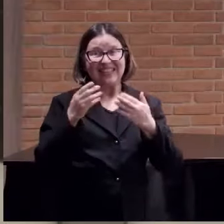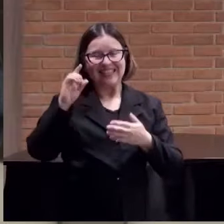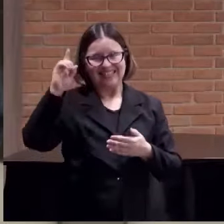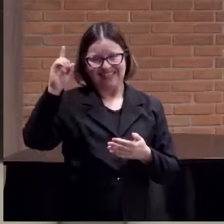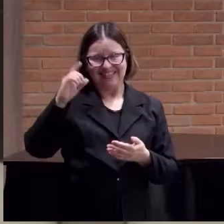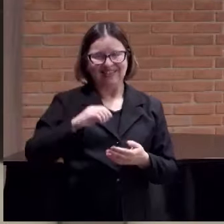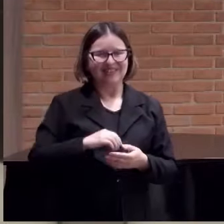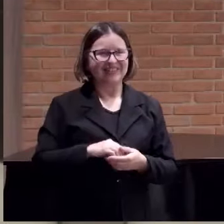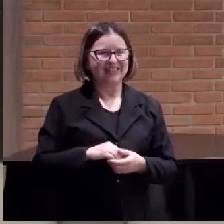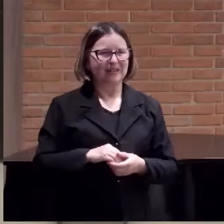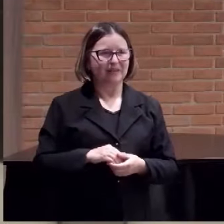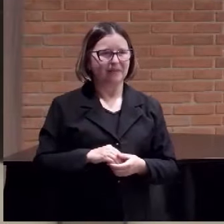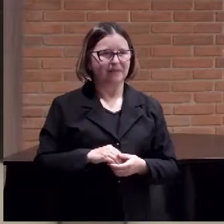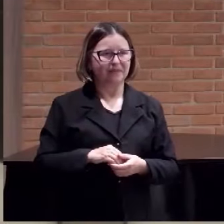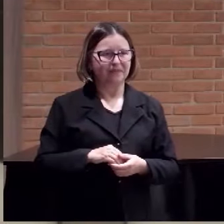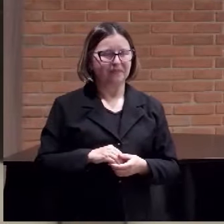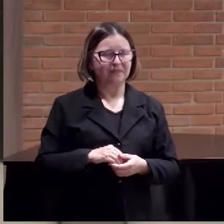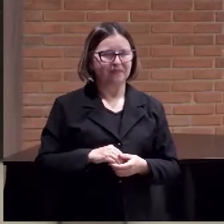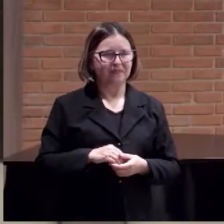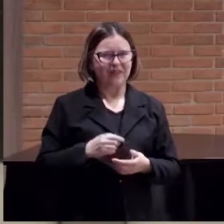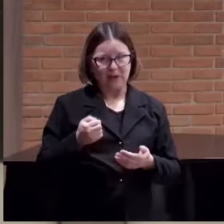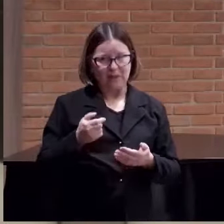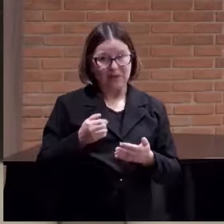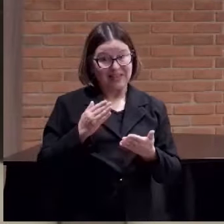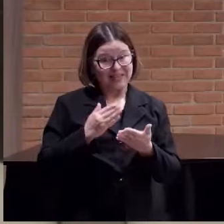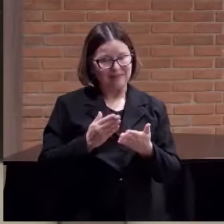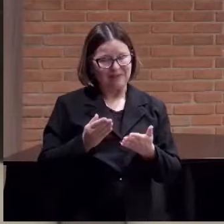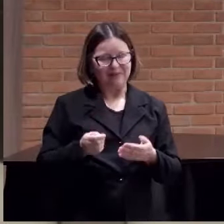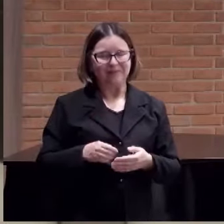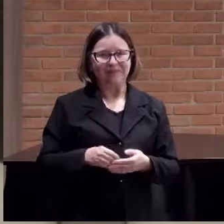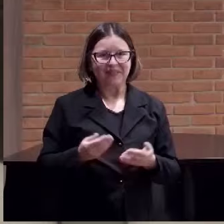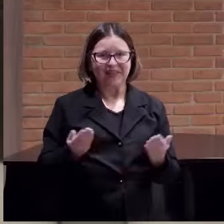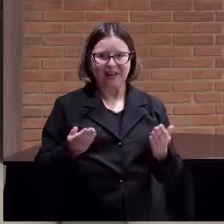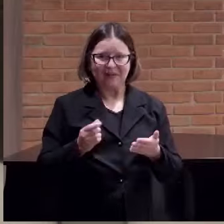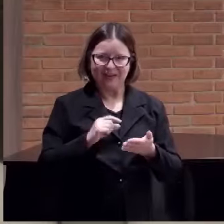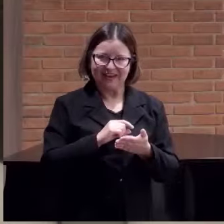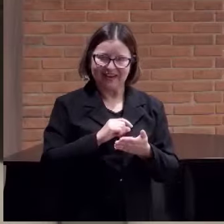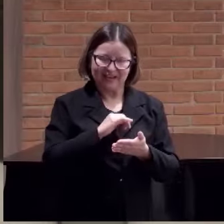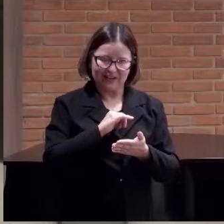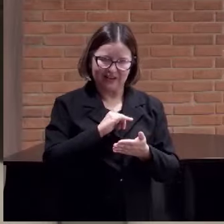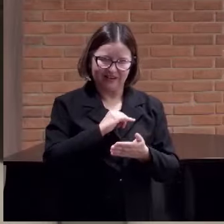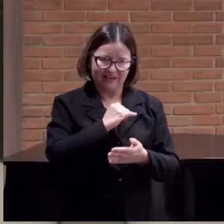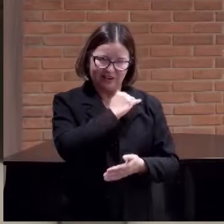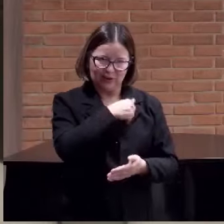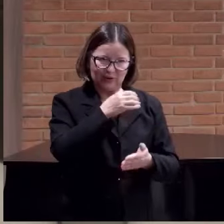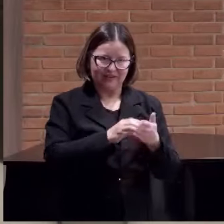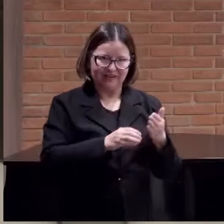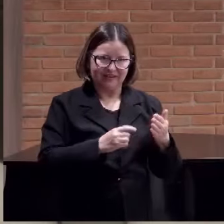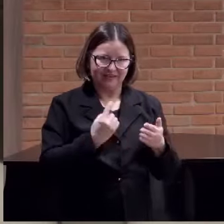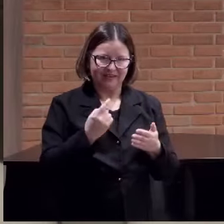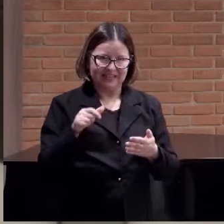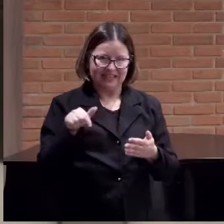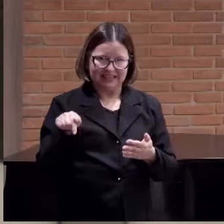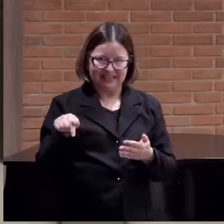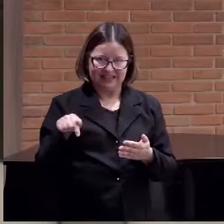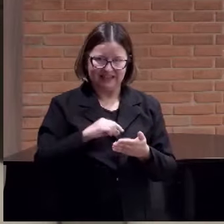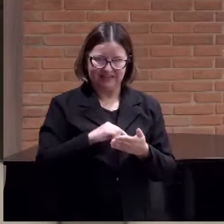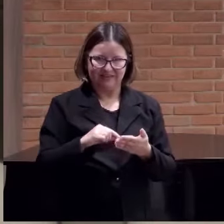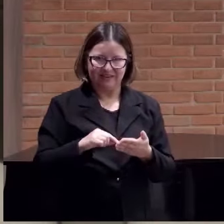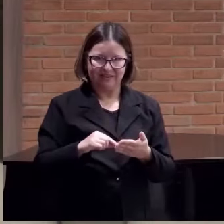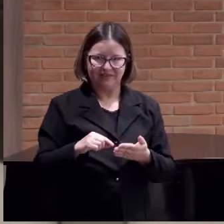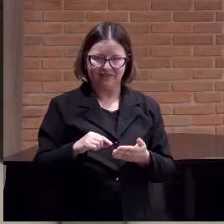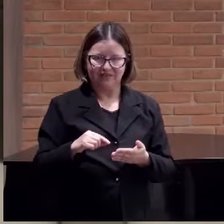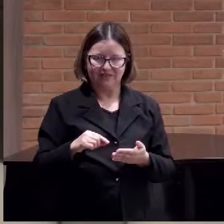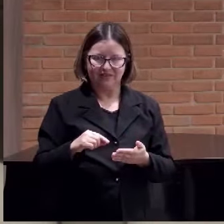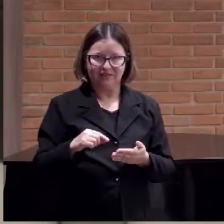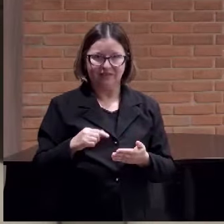Eu vou quase terminando. Vamos ver aqui o versículo, João capítulo 17, verso 25 e 26.